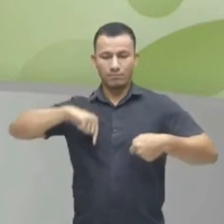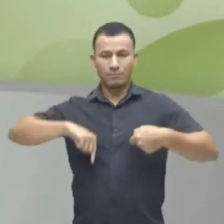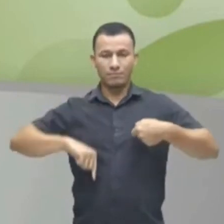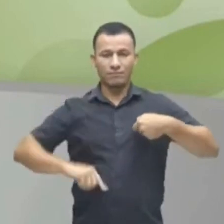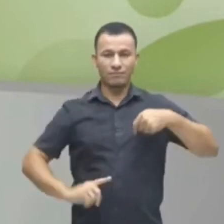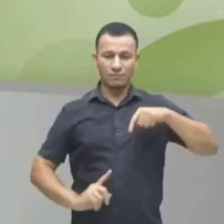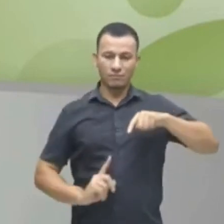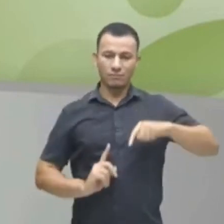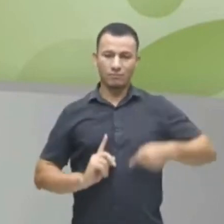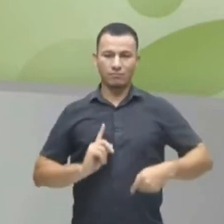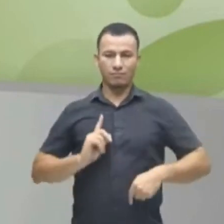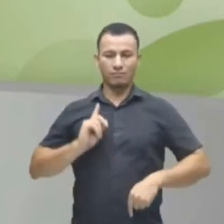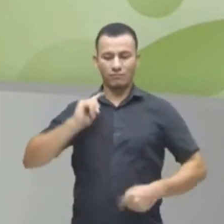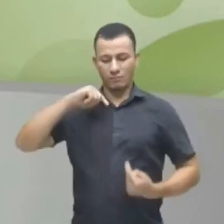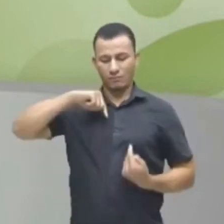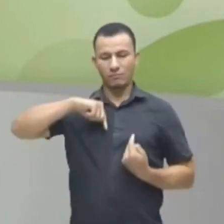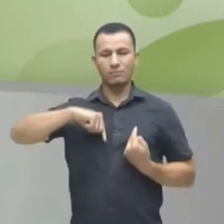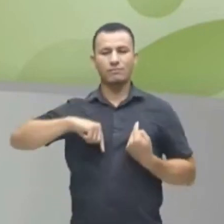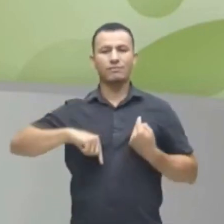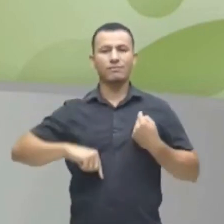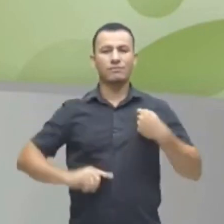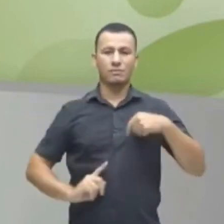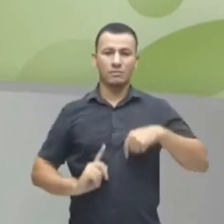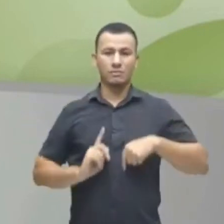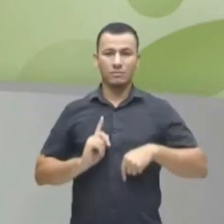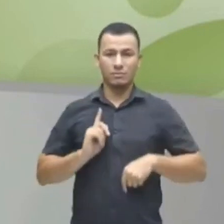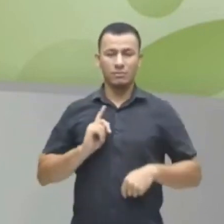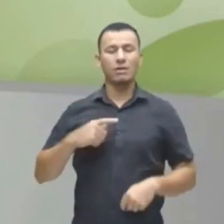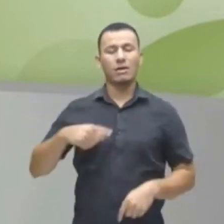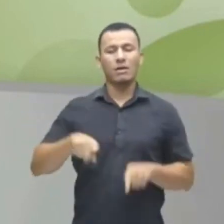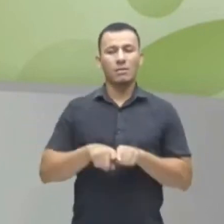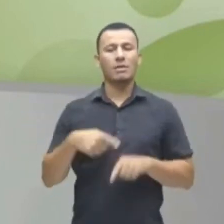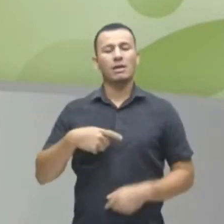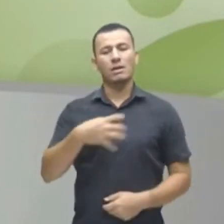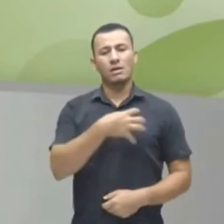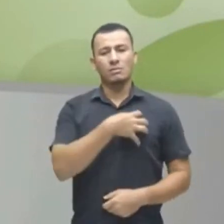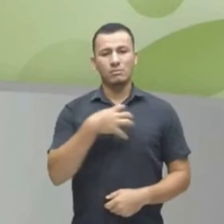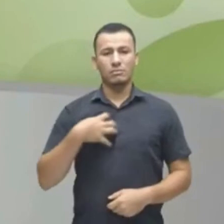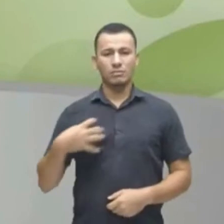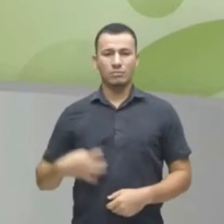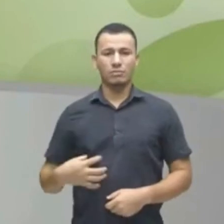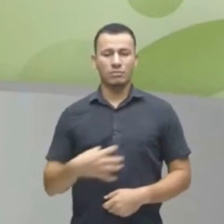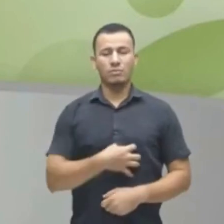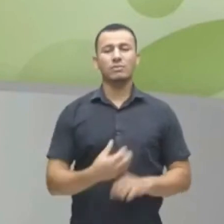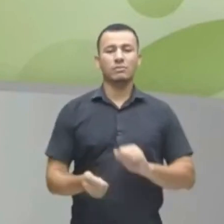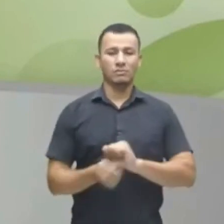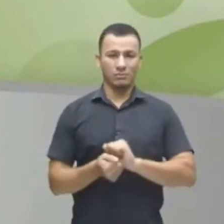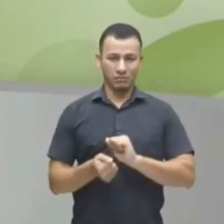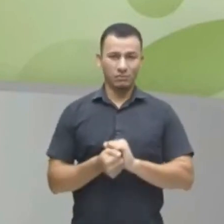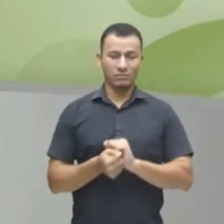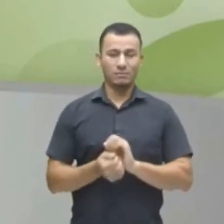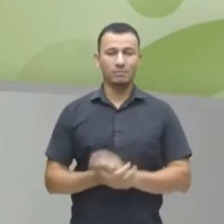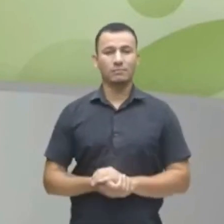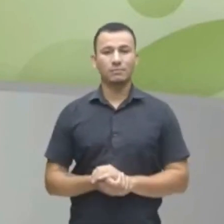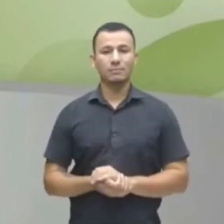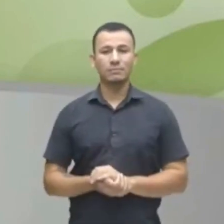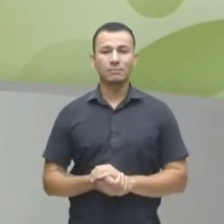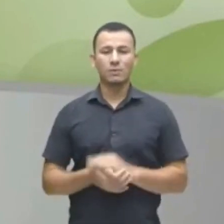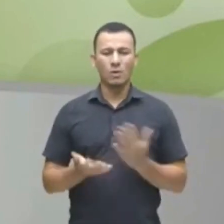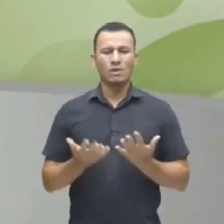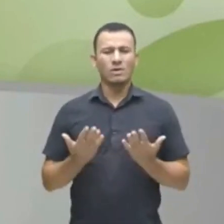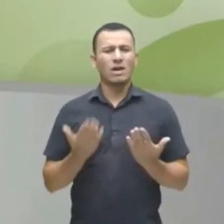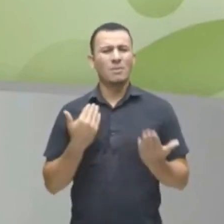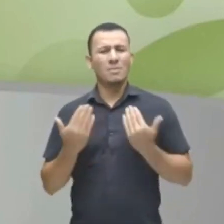bem interessante e que tem órgãos envolvidos nesse sistema cardiovascular, né? E hoje nós conversamos e